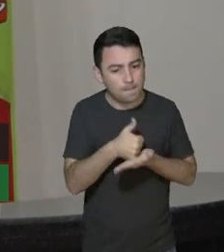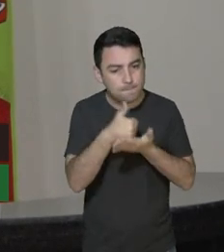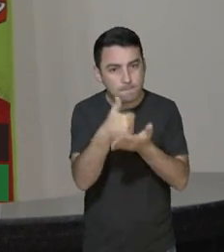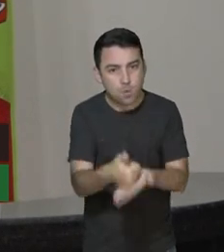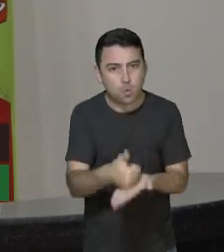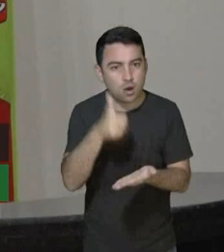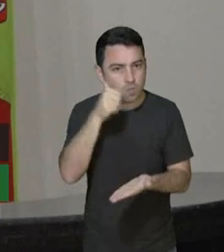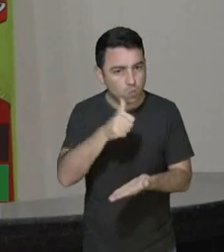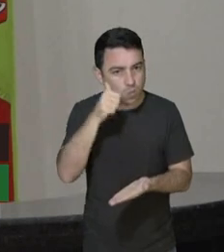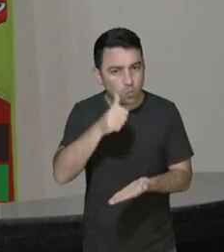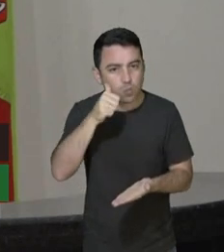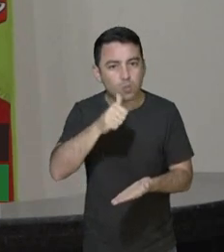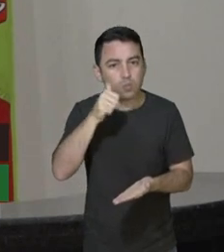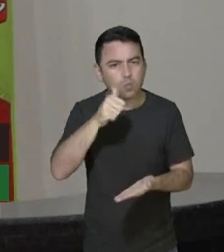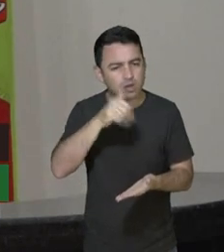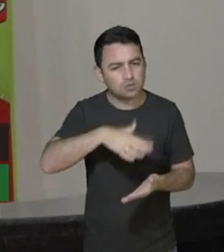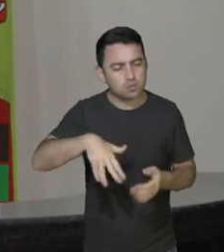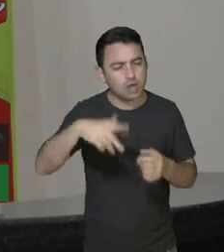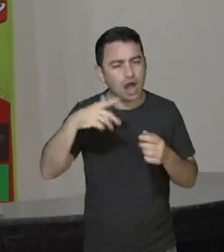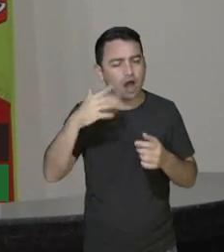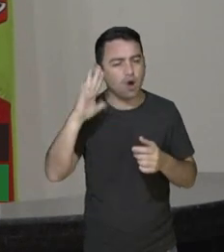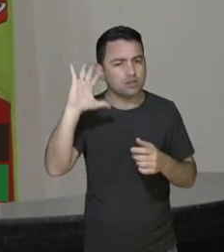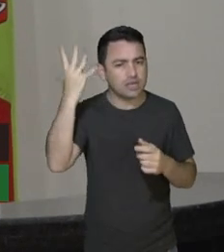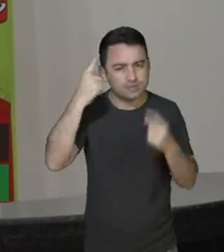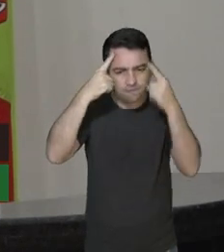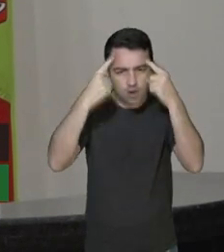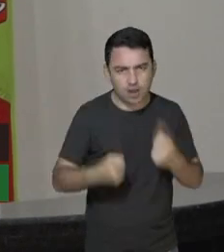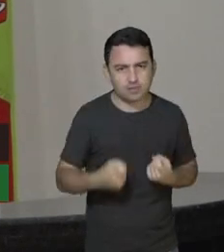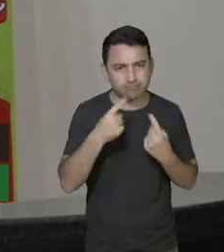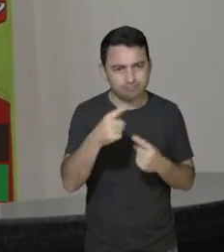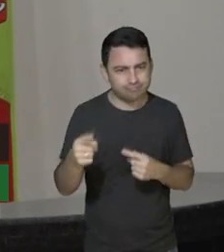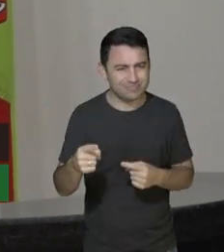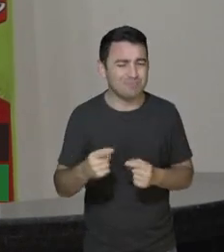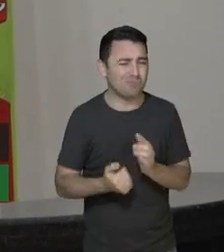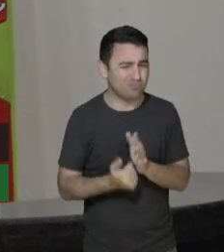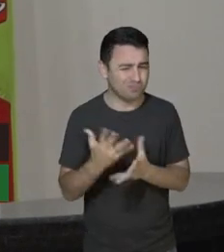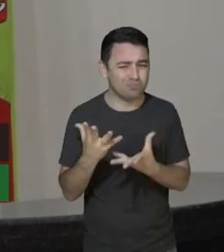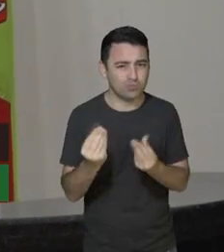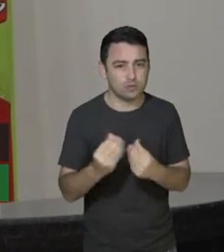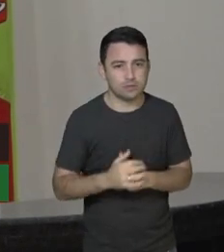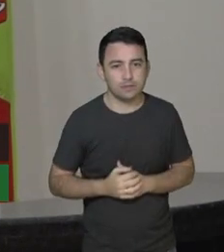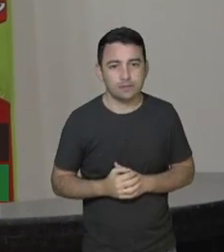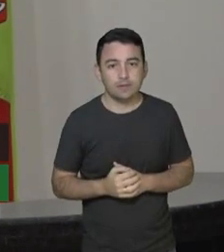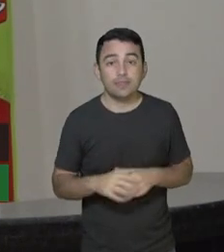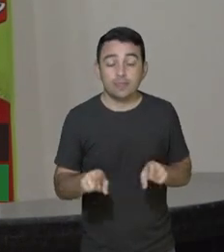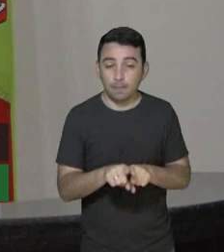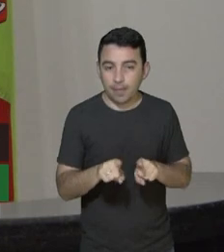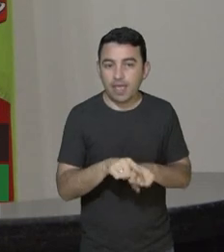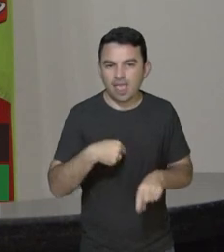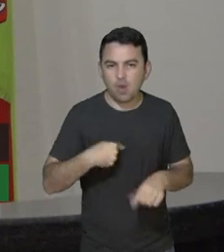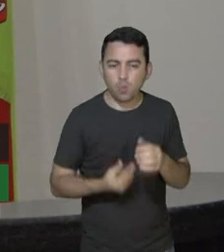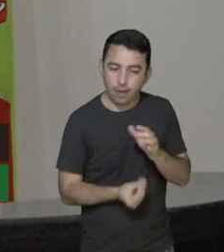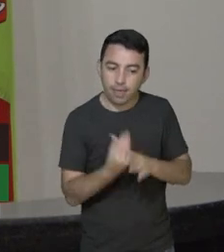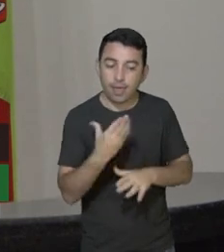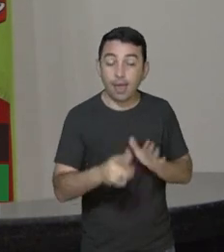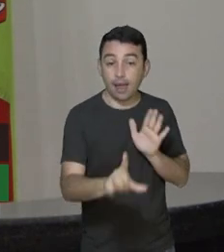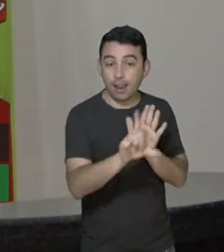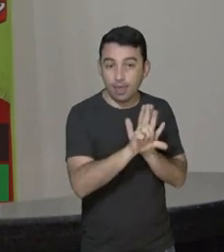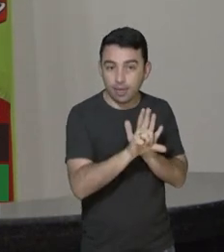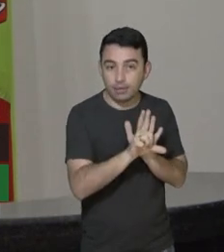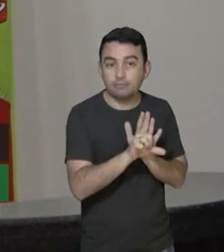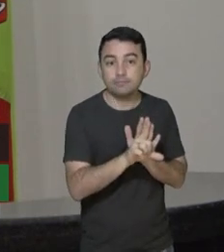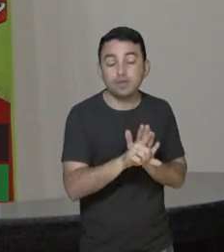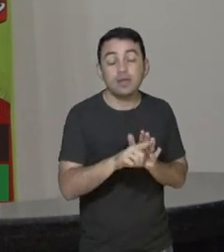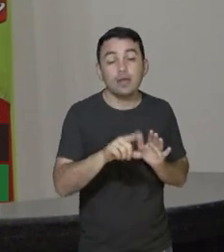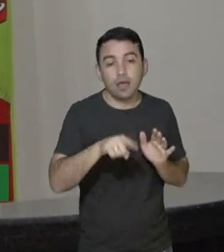apoio às mulheres vítimas de violência, que não são poucas. Fui também autora de leis que institui o portal